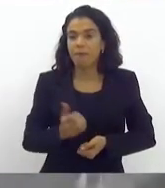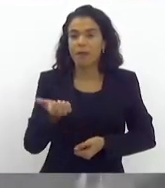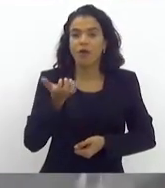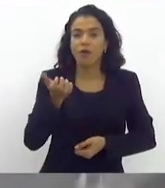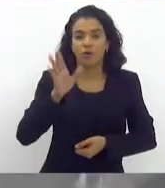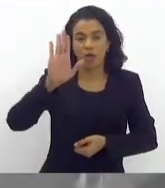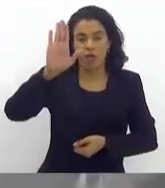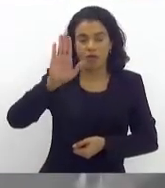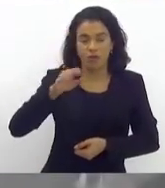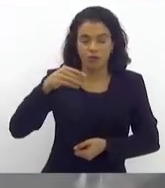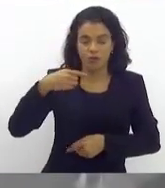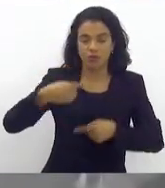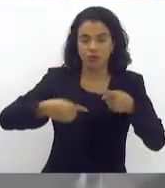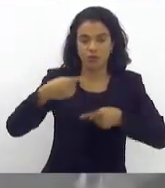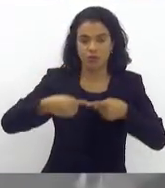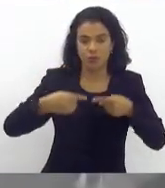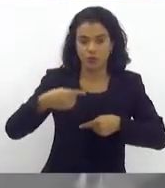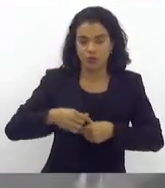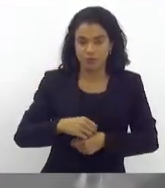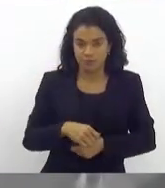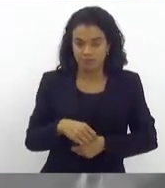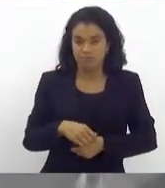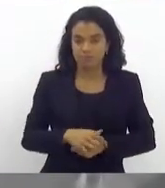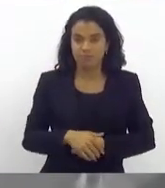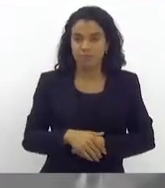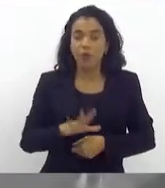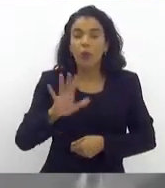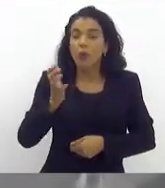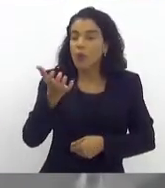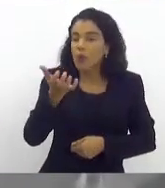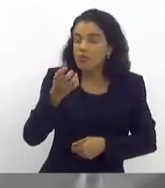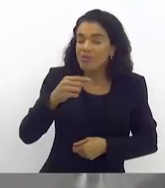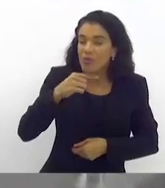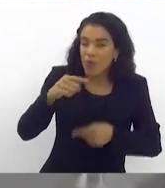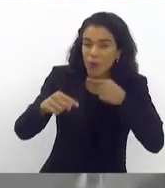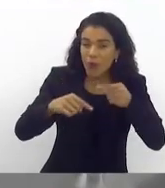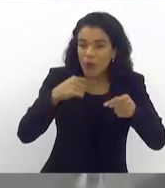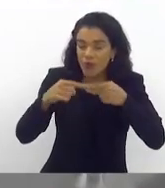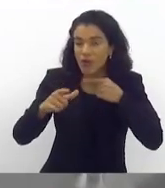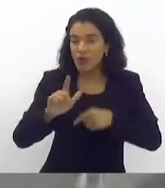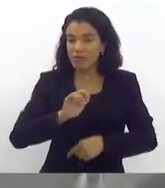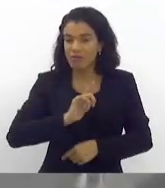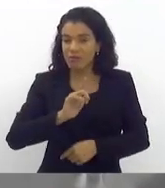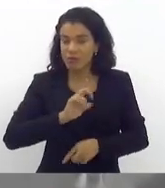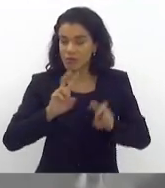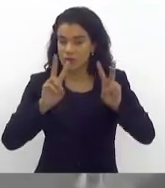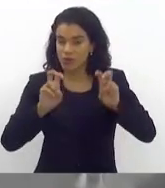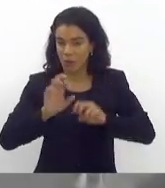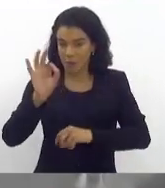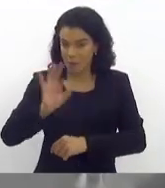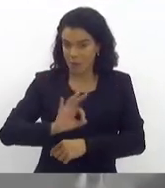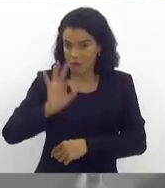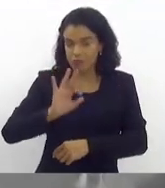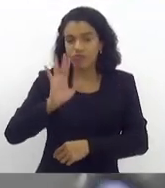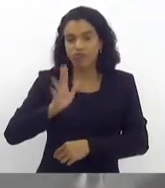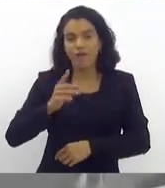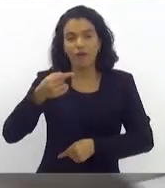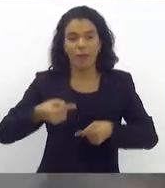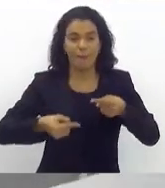Eu quero discutir a matéria. O que eu tenho dúvidas, e essa questão das cotas, ela tem sido